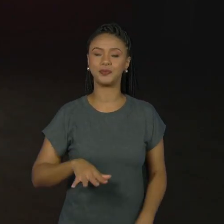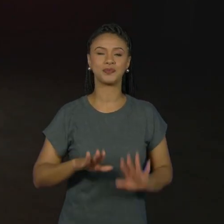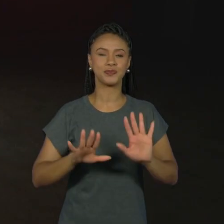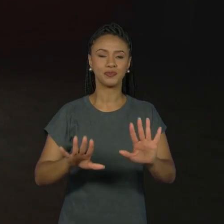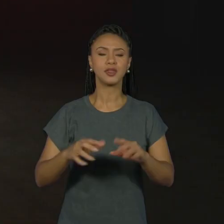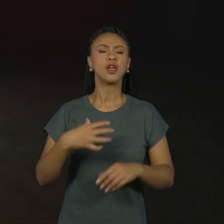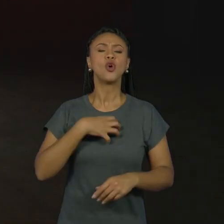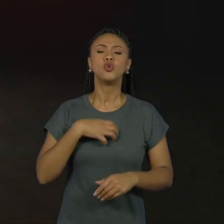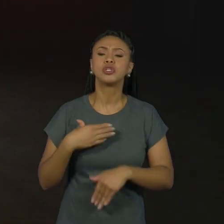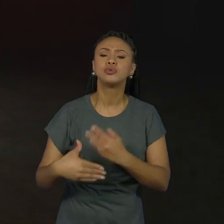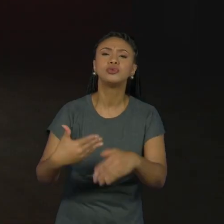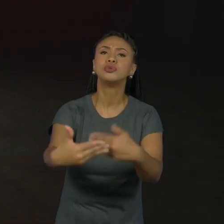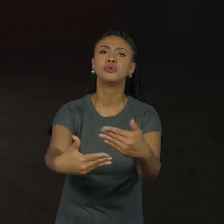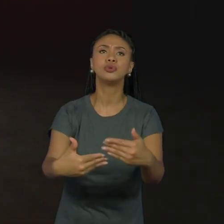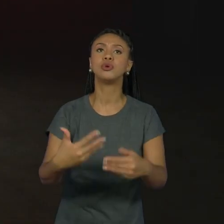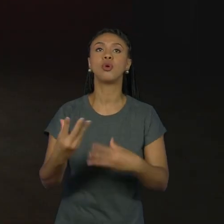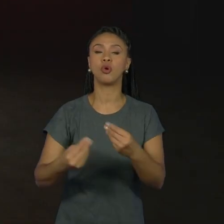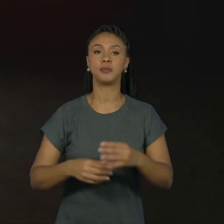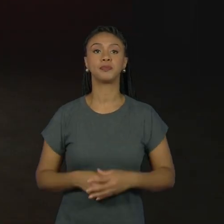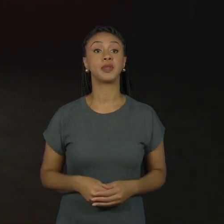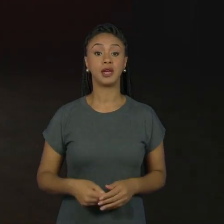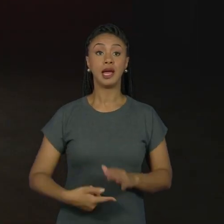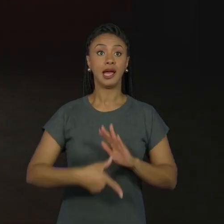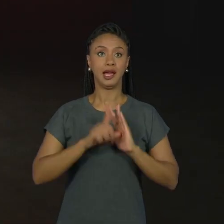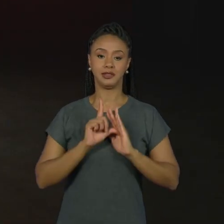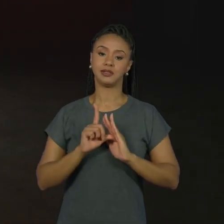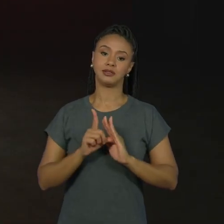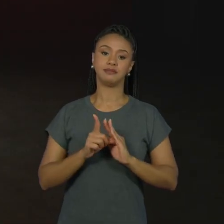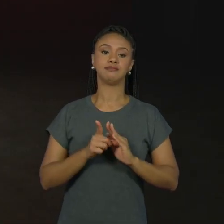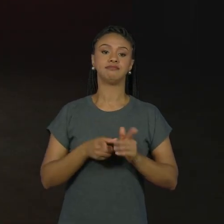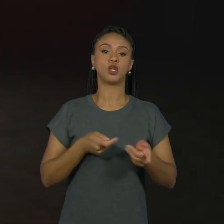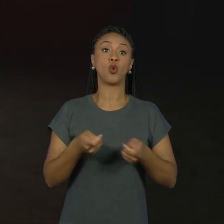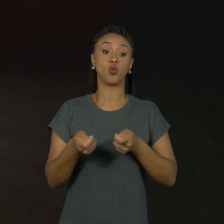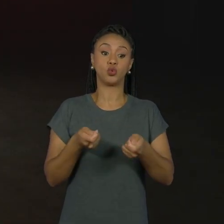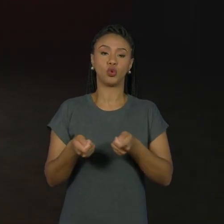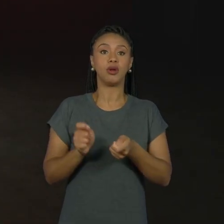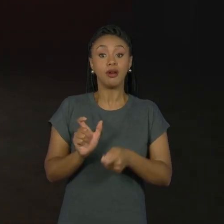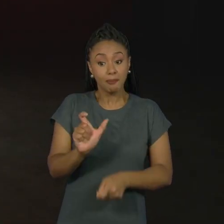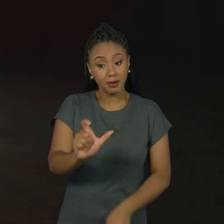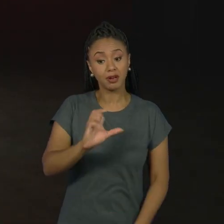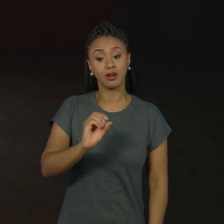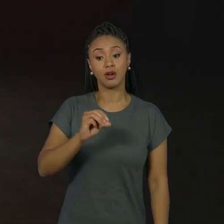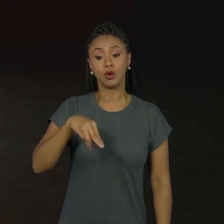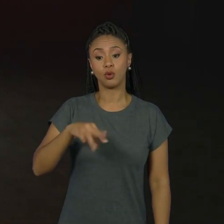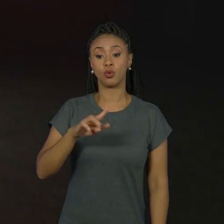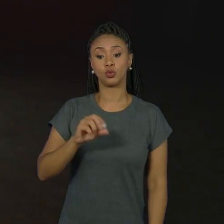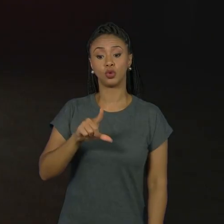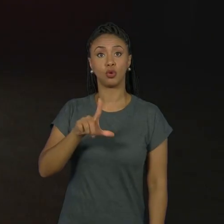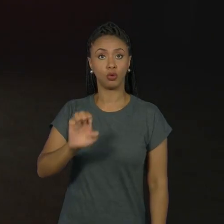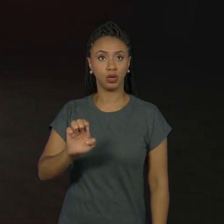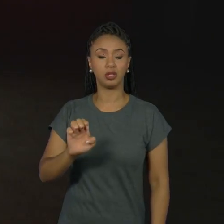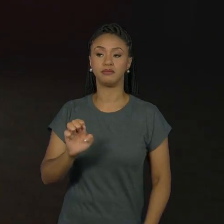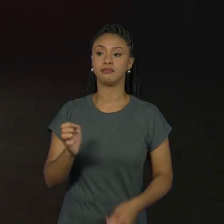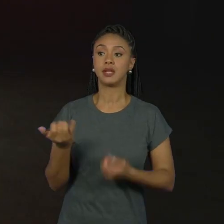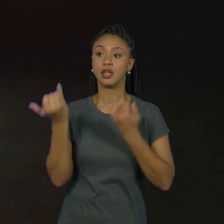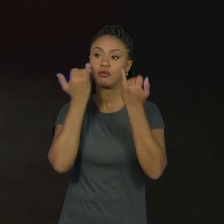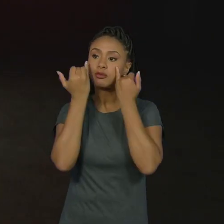falei da governança corporativa, eu falei muito da questão do controle das informações e tal.